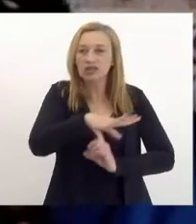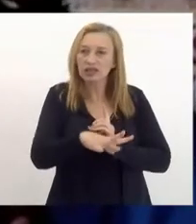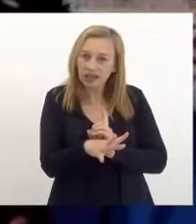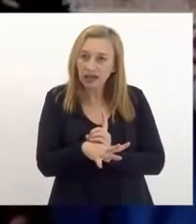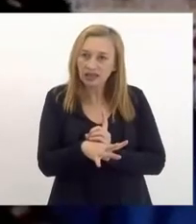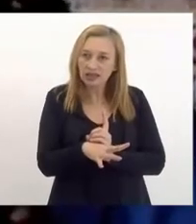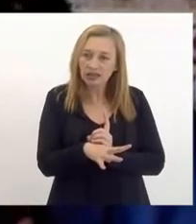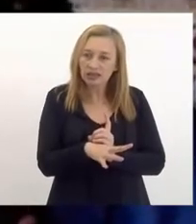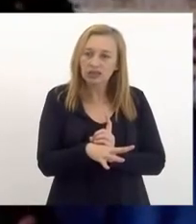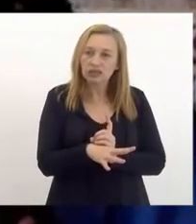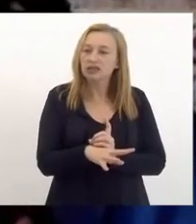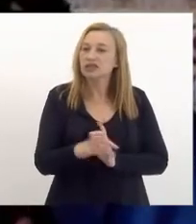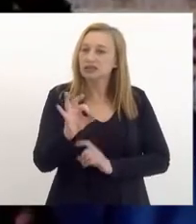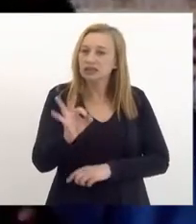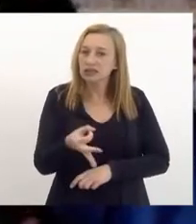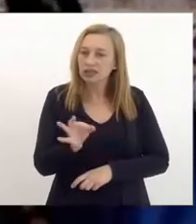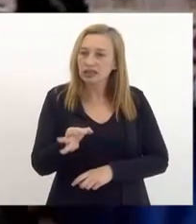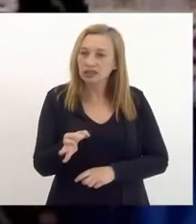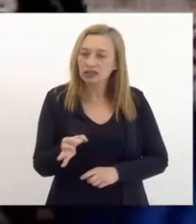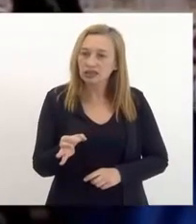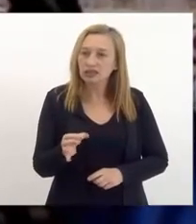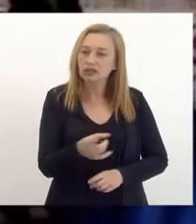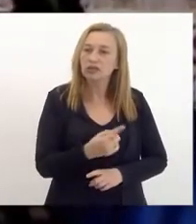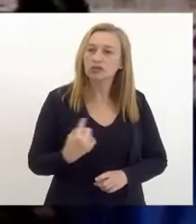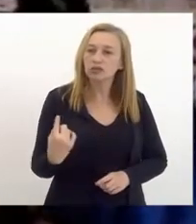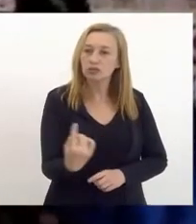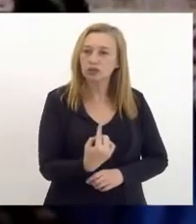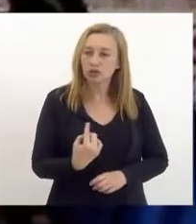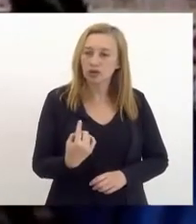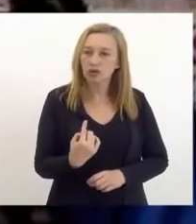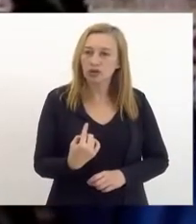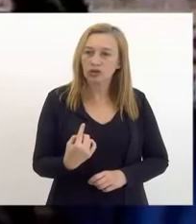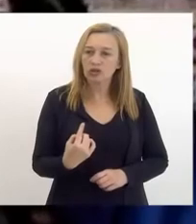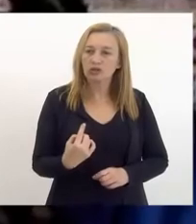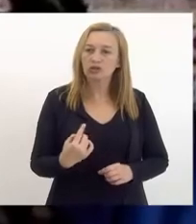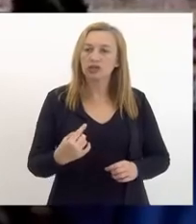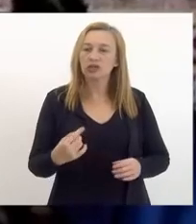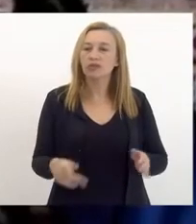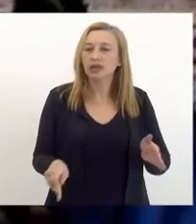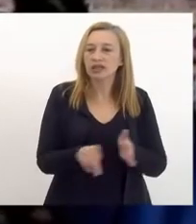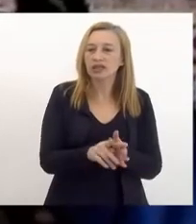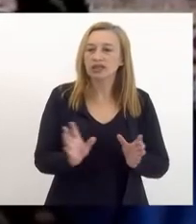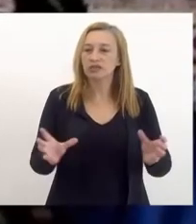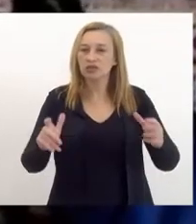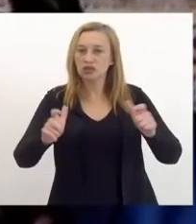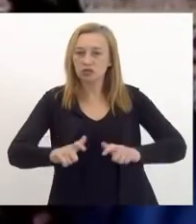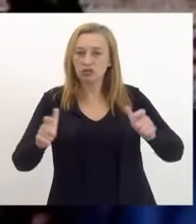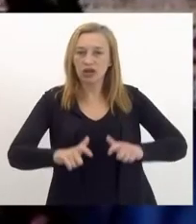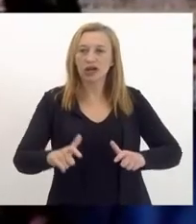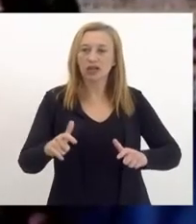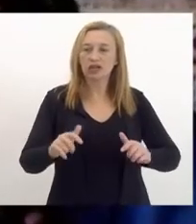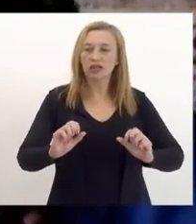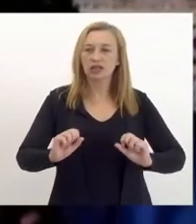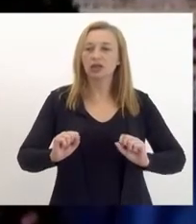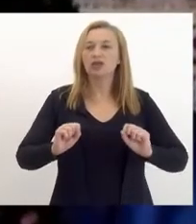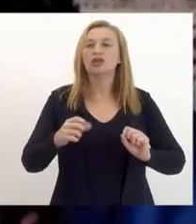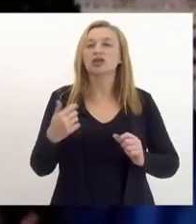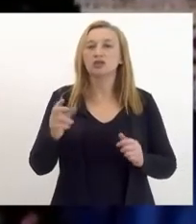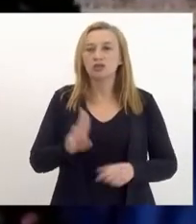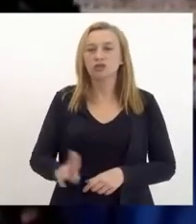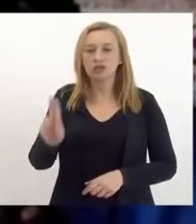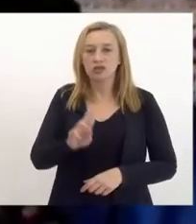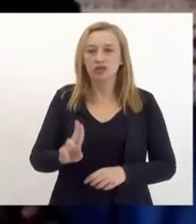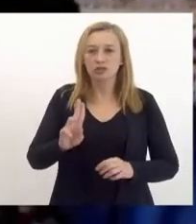passa essencialmente por nós que ocupamos esses espaços e devemos usá-los para garantia dos